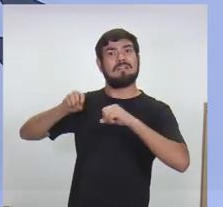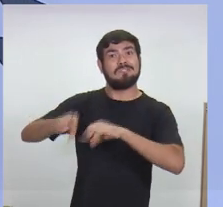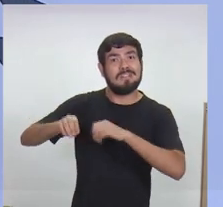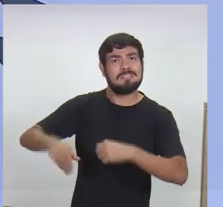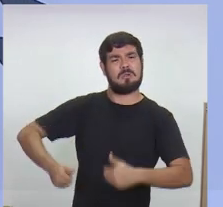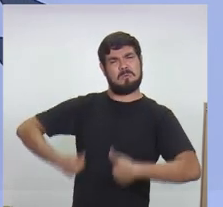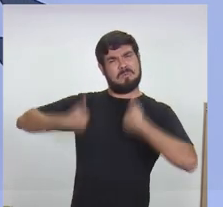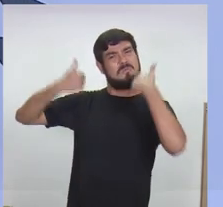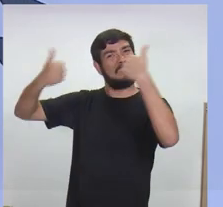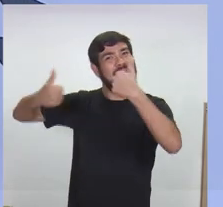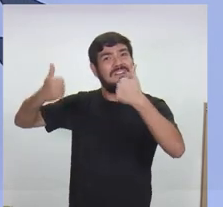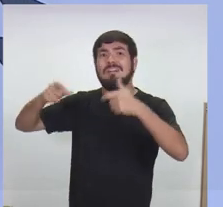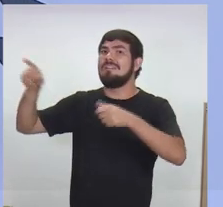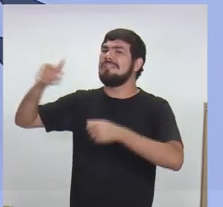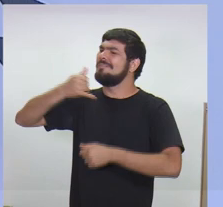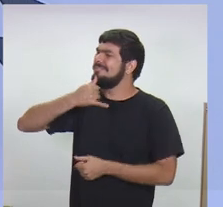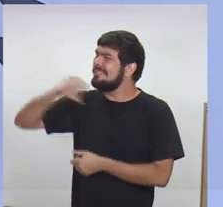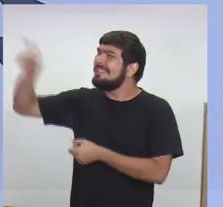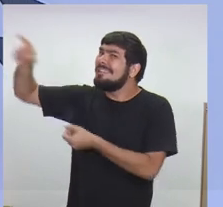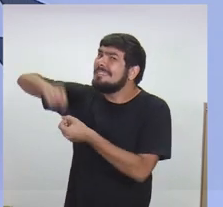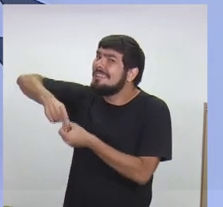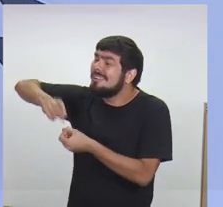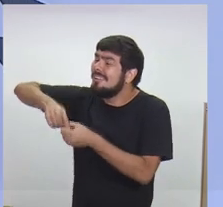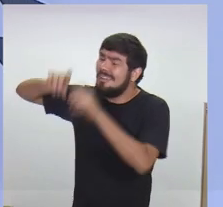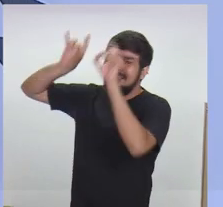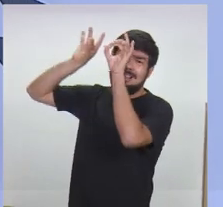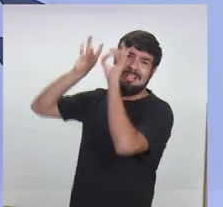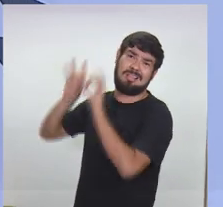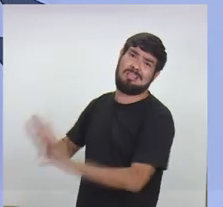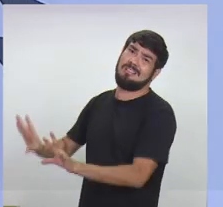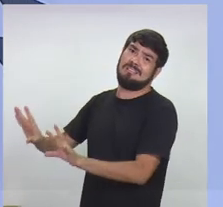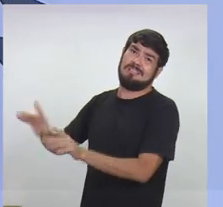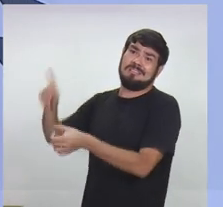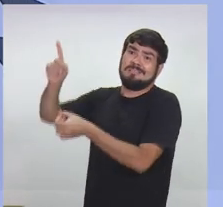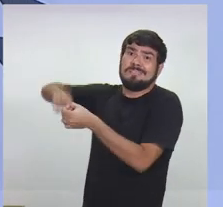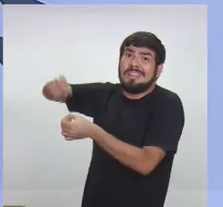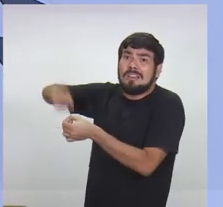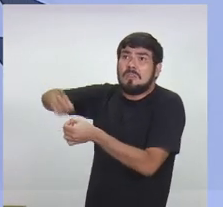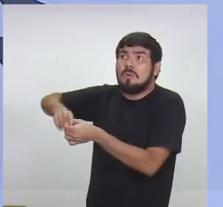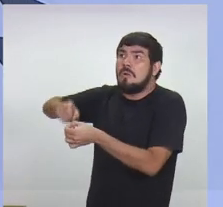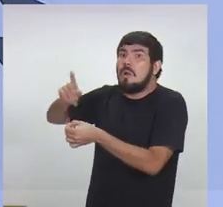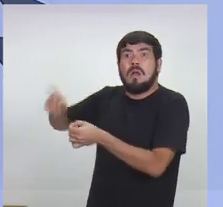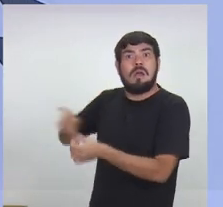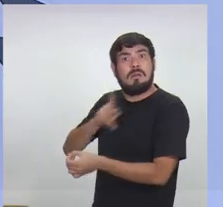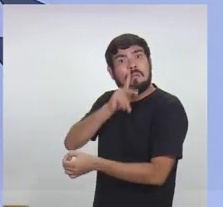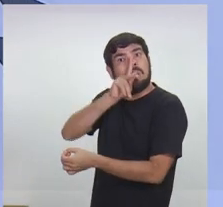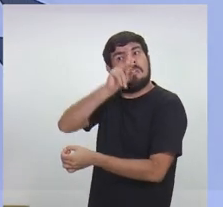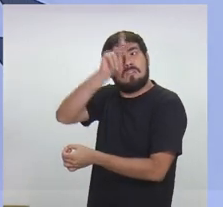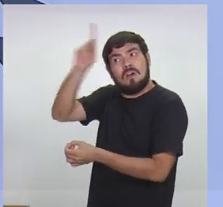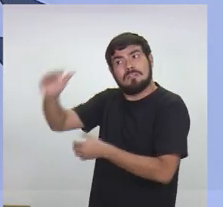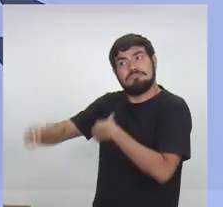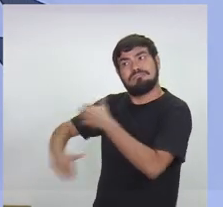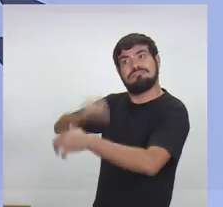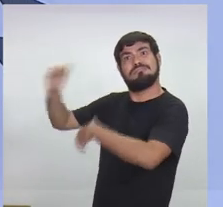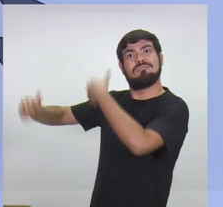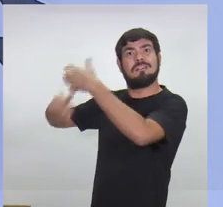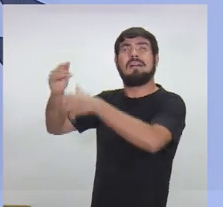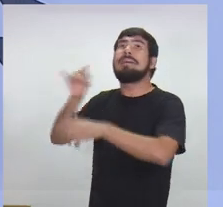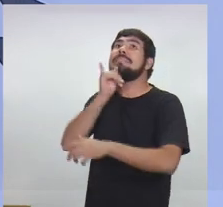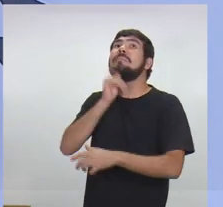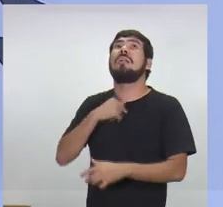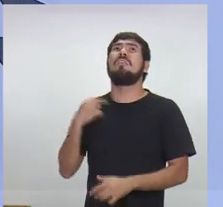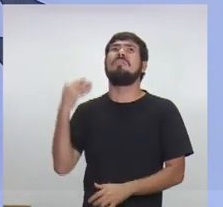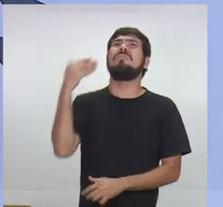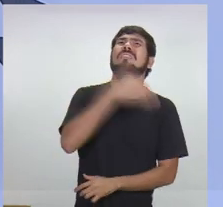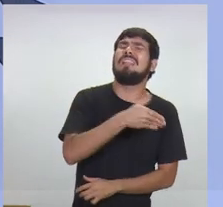infelizmente o nosso interior têm sido abandonado no interior tem um potencial muito grande para se desenvolver eu tive por exemplo